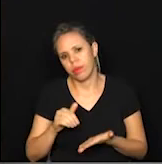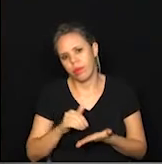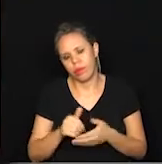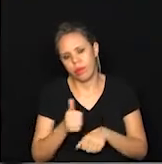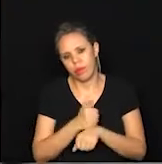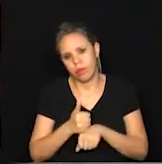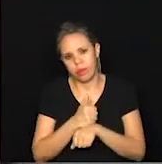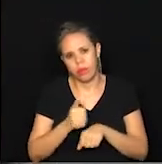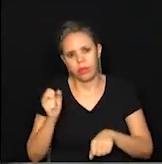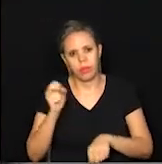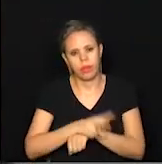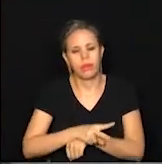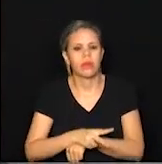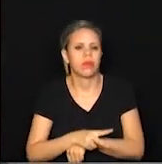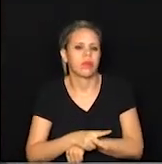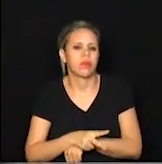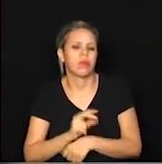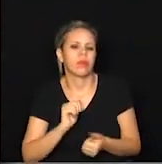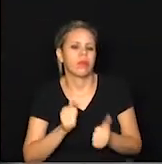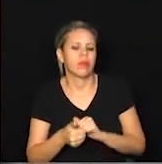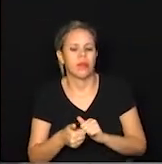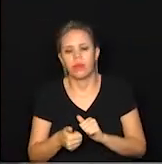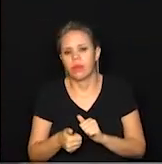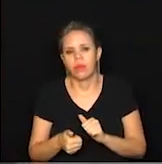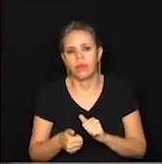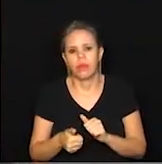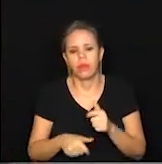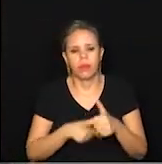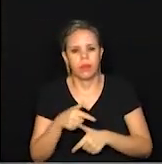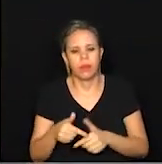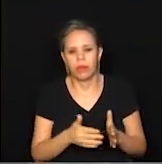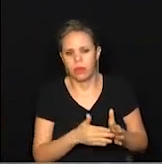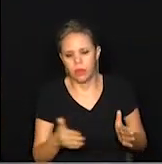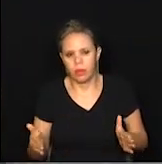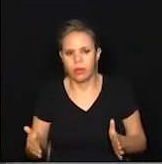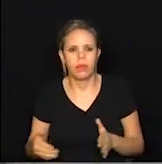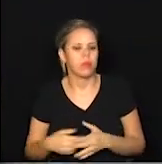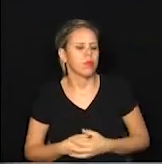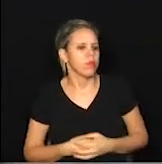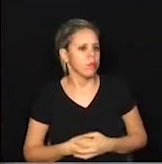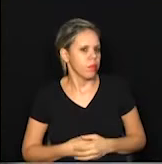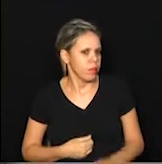Secretaria de Esportes, que está na legislação, que foi